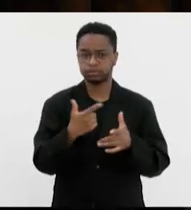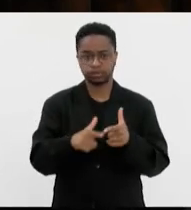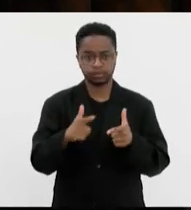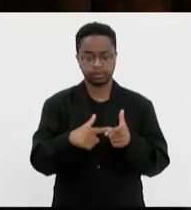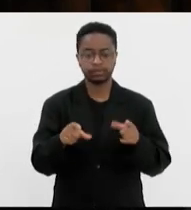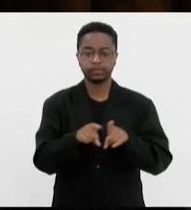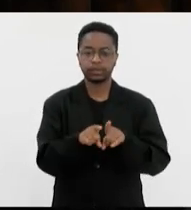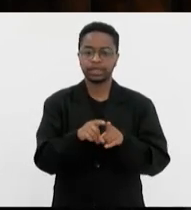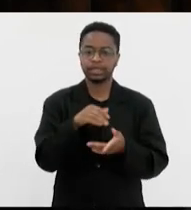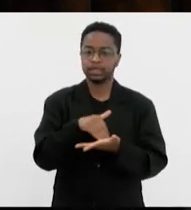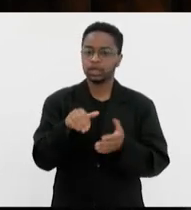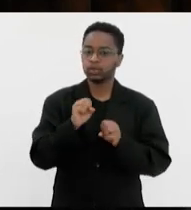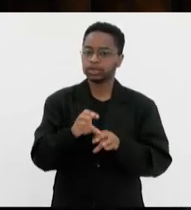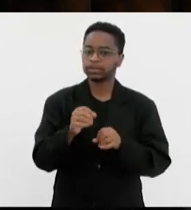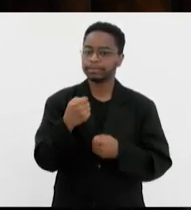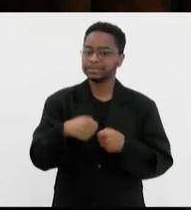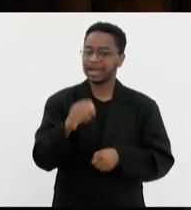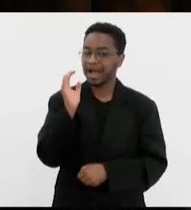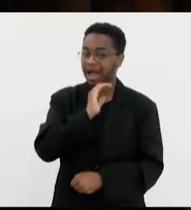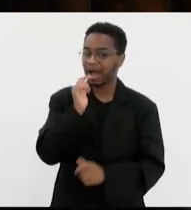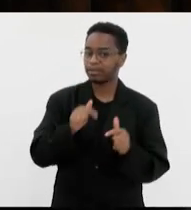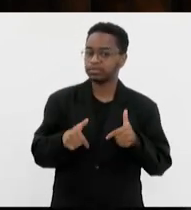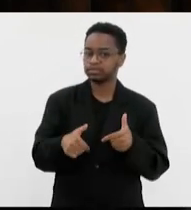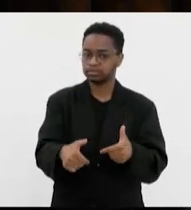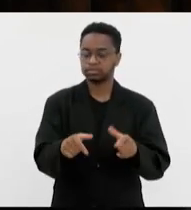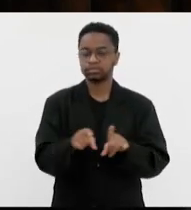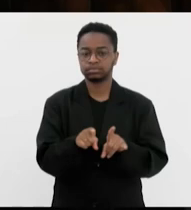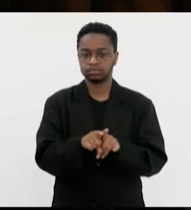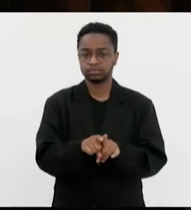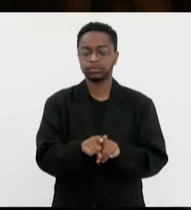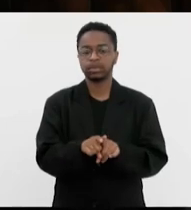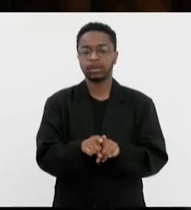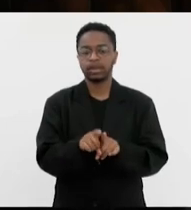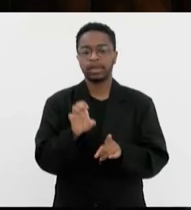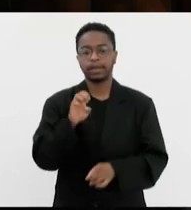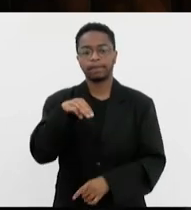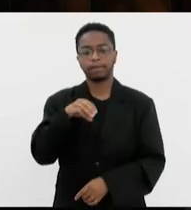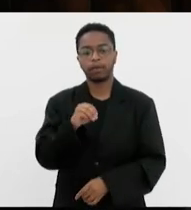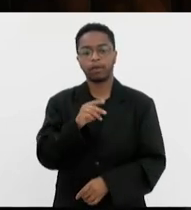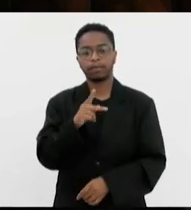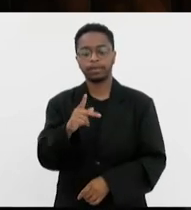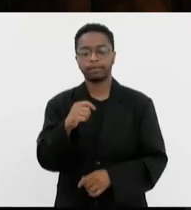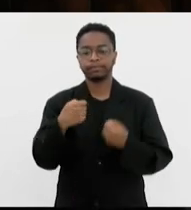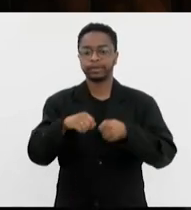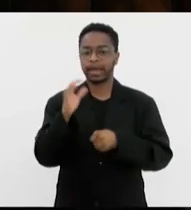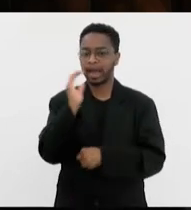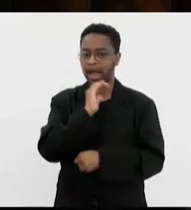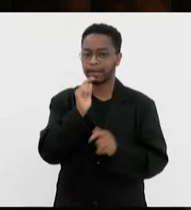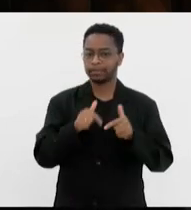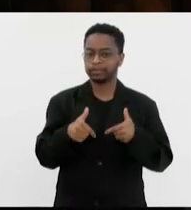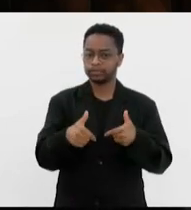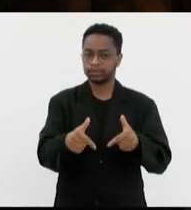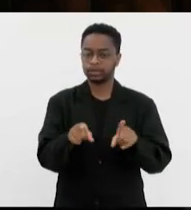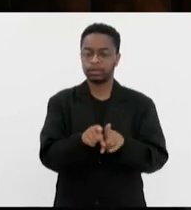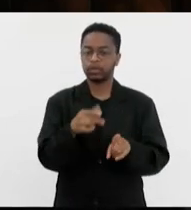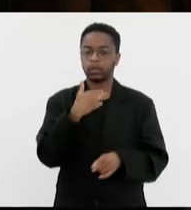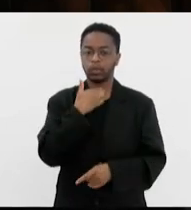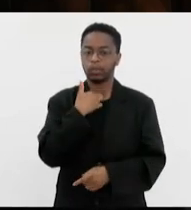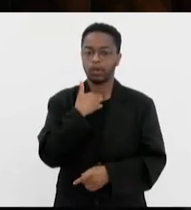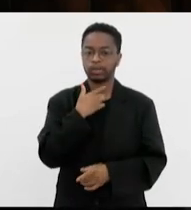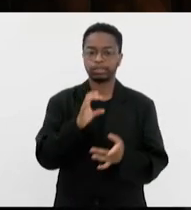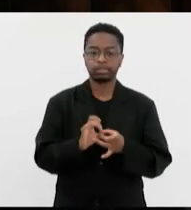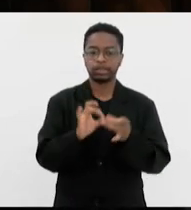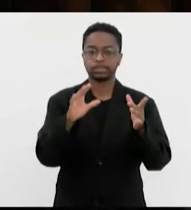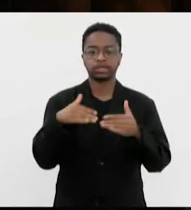que ser criteriosa, tem que ser rápida. A EMOP tem que ser criteriosa, tem que ser rápida e não pode deixar que se arrastem